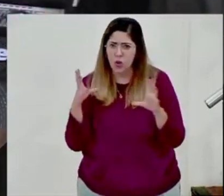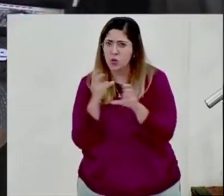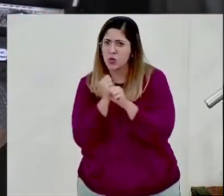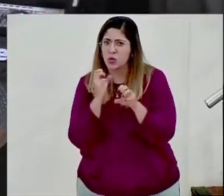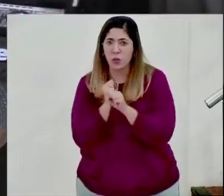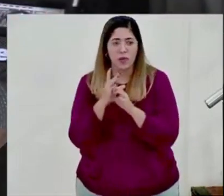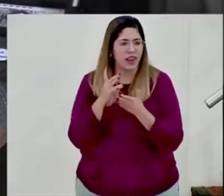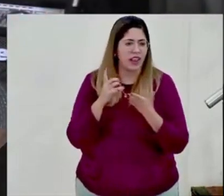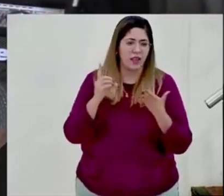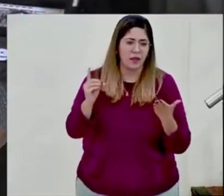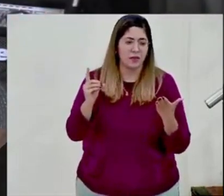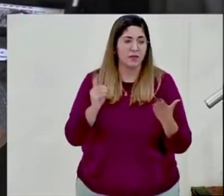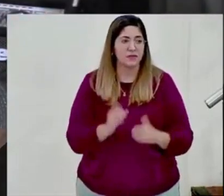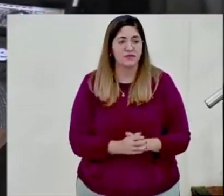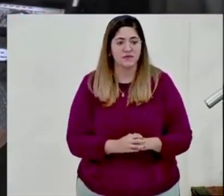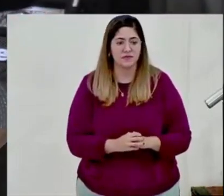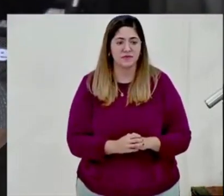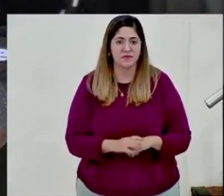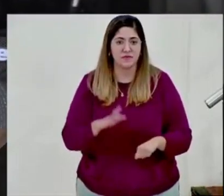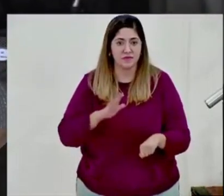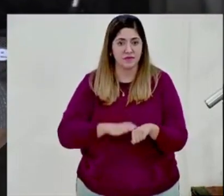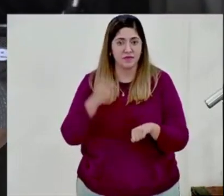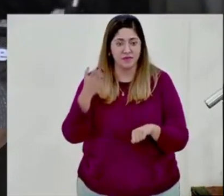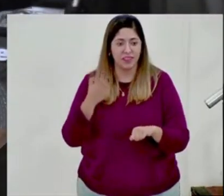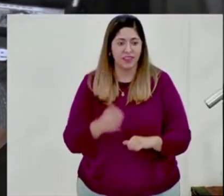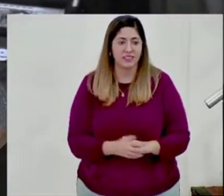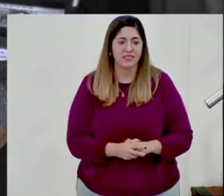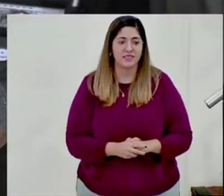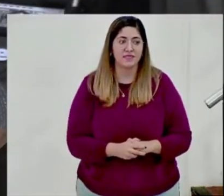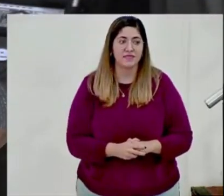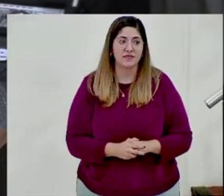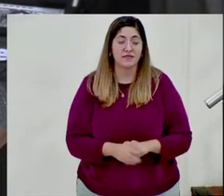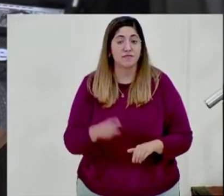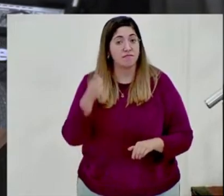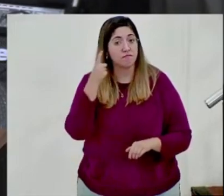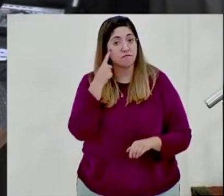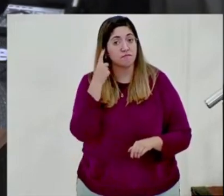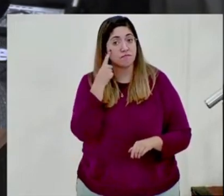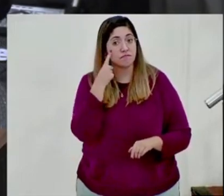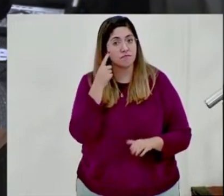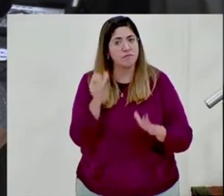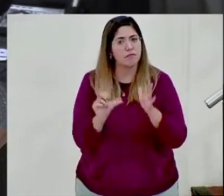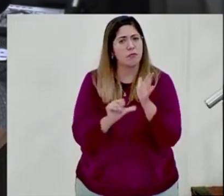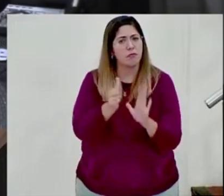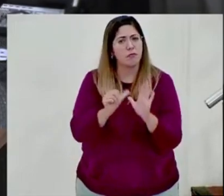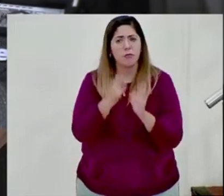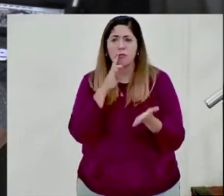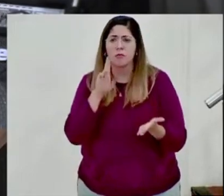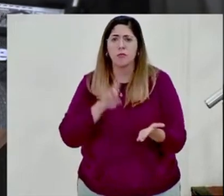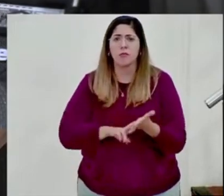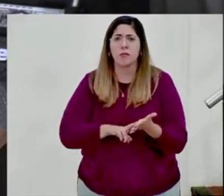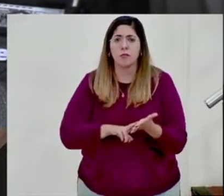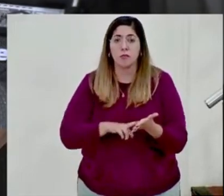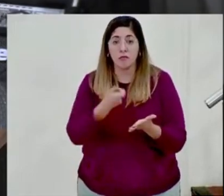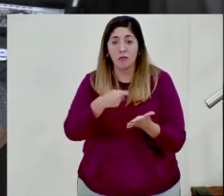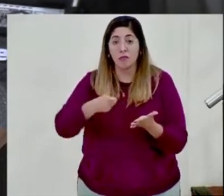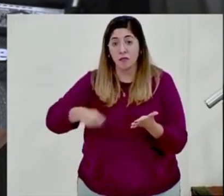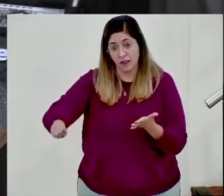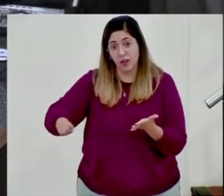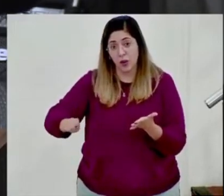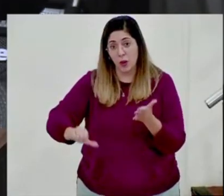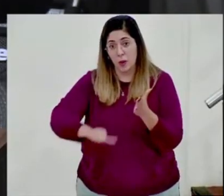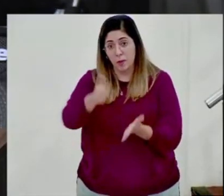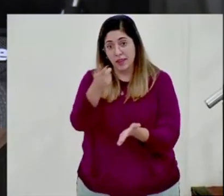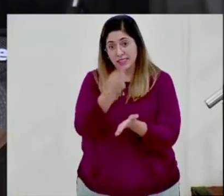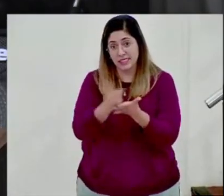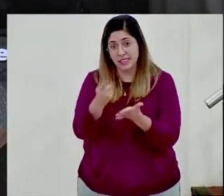todinha. E daqui a pouco eu vou mostrar um pouco mais disso para você. Mas vamos pensar aqui, quem foi o primeiro escritor da Bíblia? Não foi Moisés? Tem um salmo de Moisés